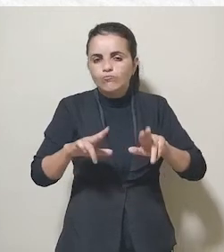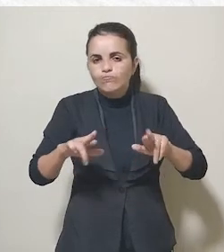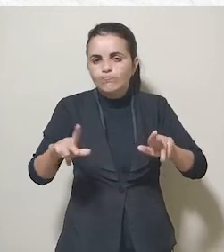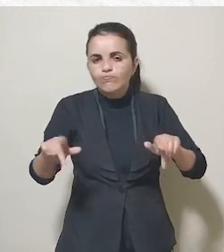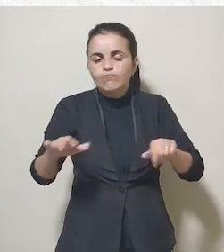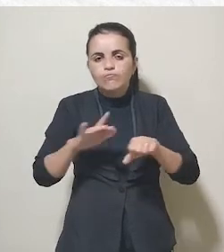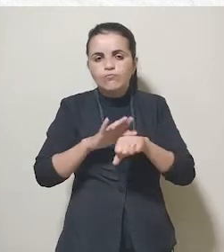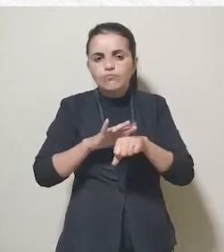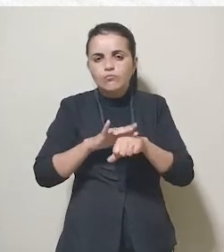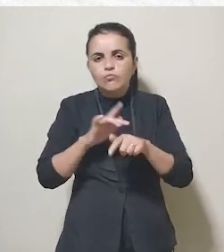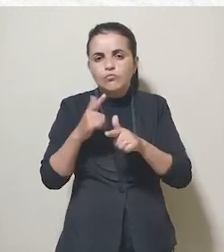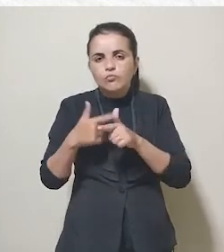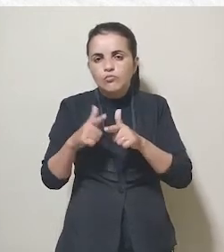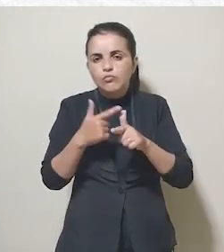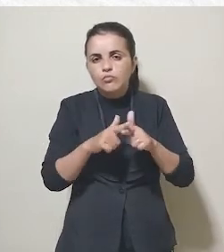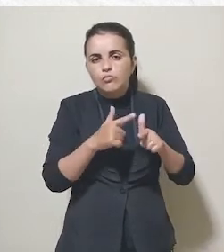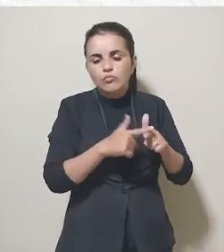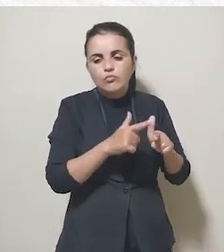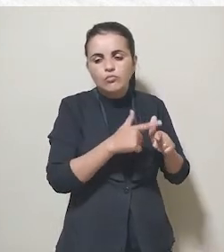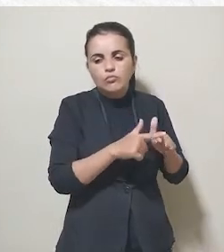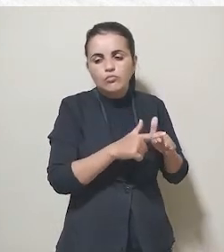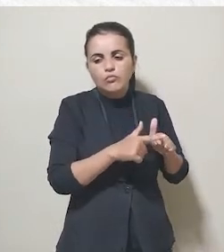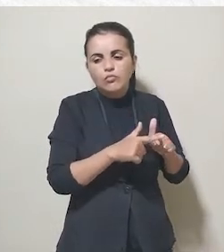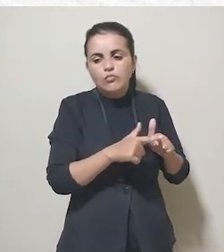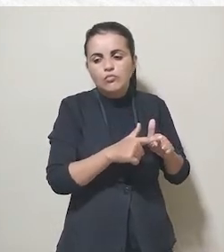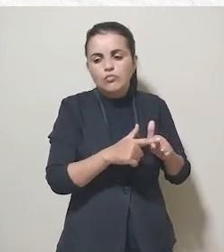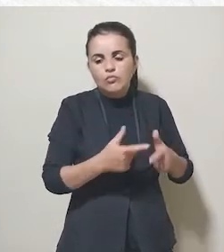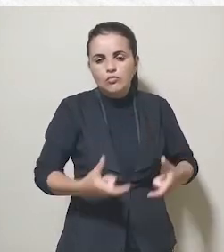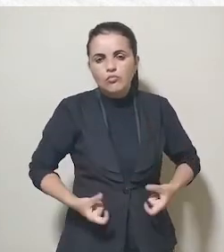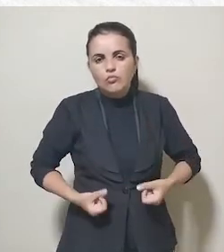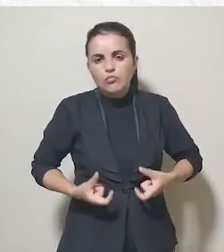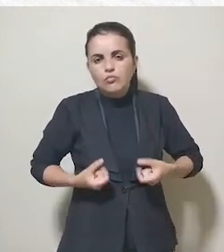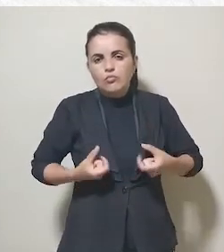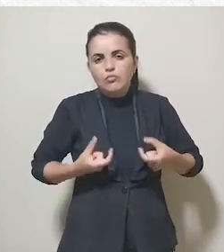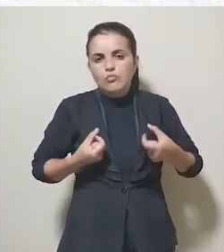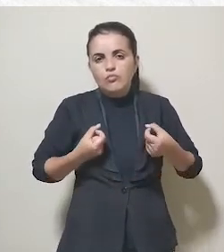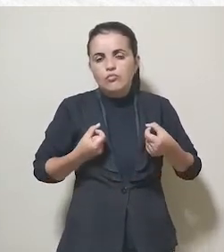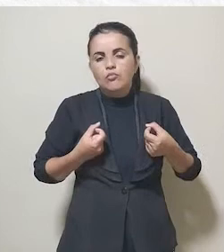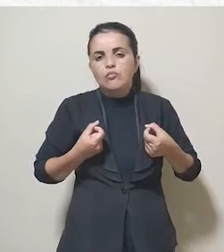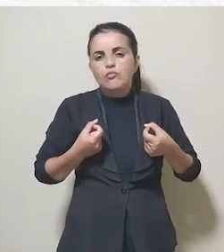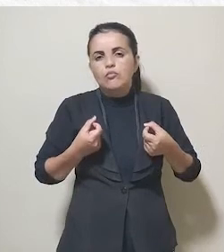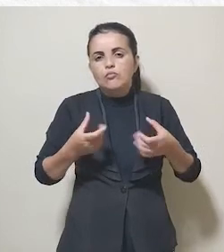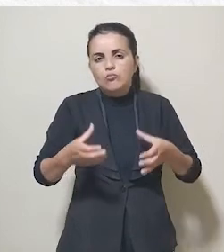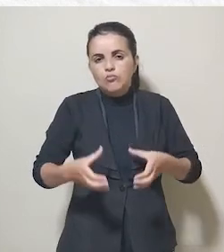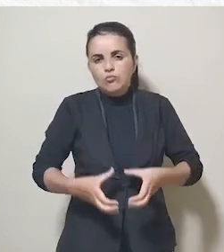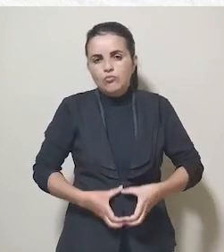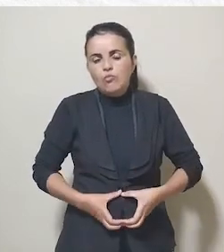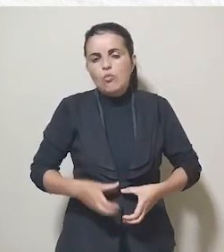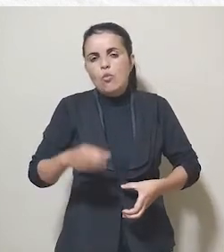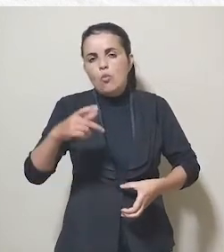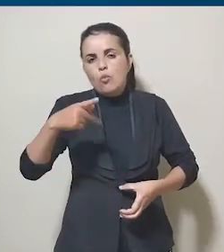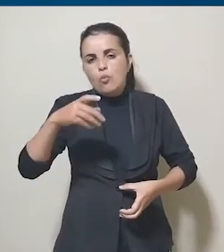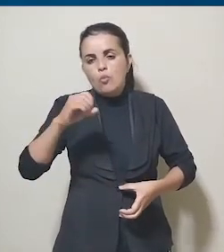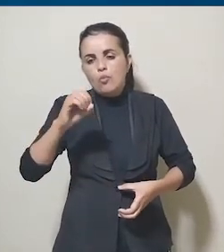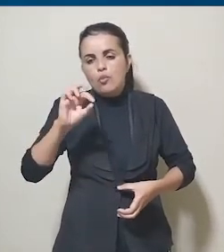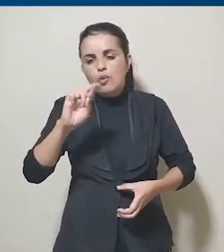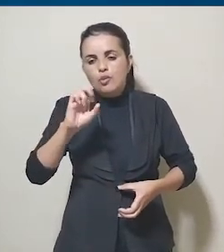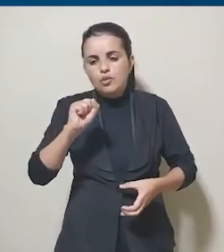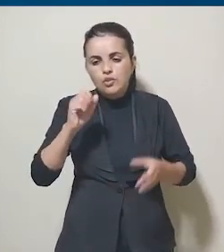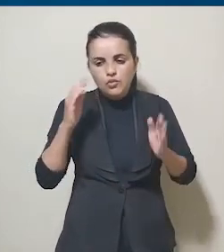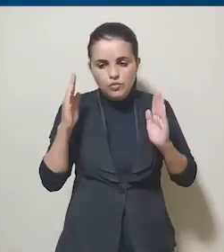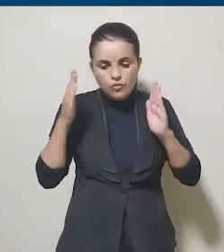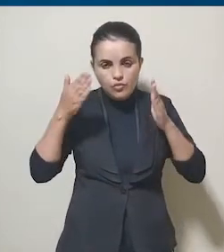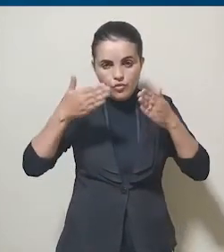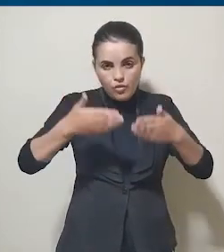inúmeros problemas, que entre eles a gente pode encontrar o câncer de próstata. Então por isso é interessante a